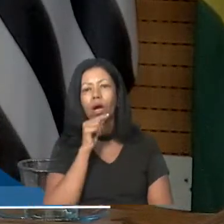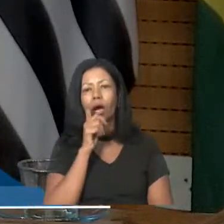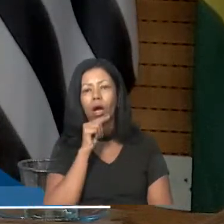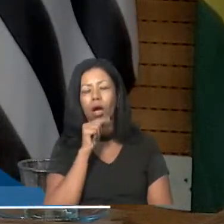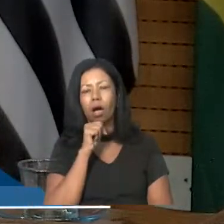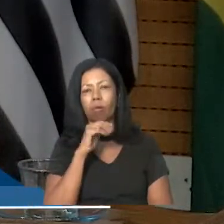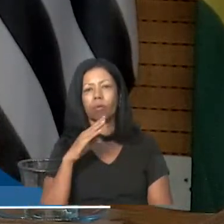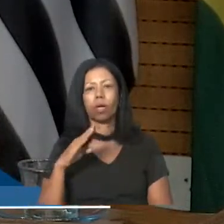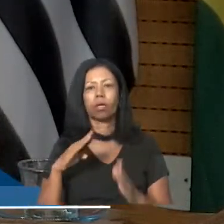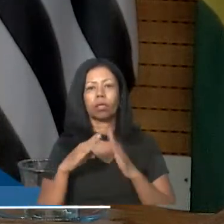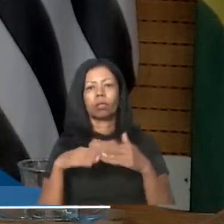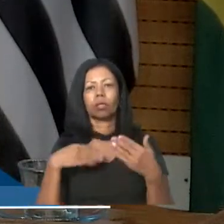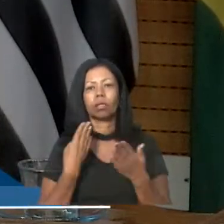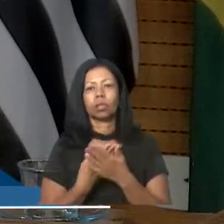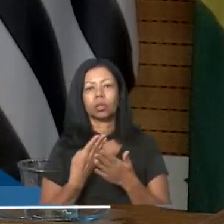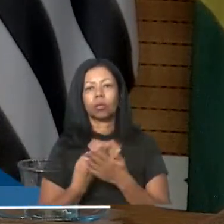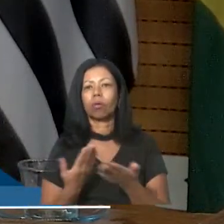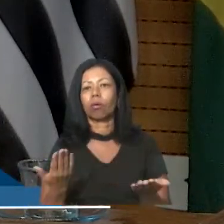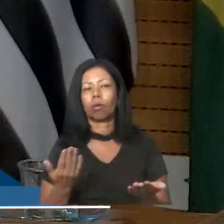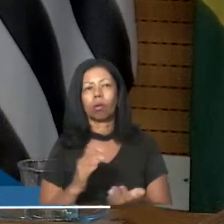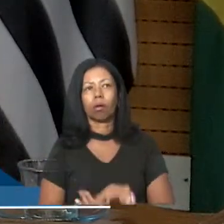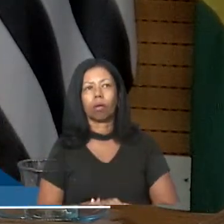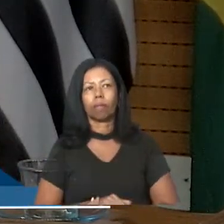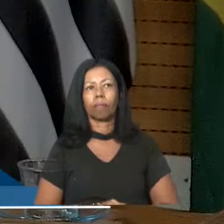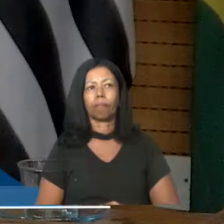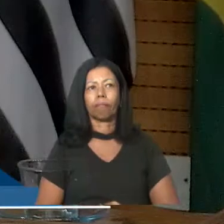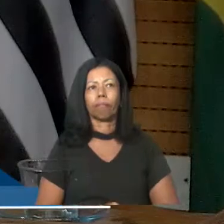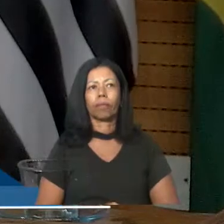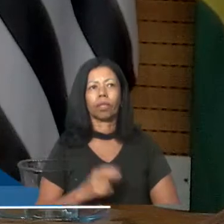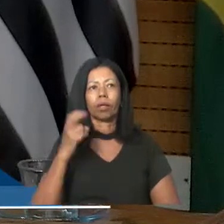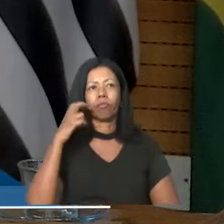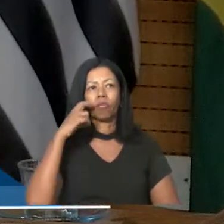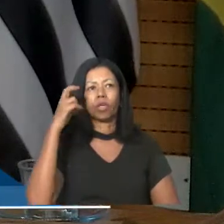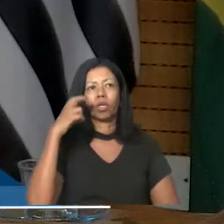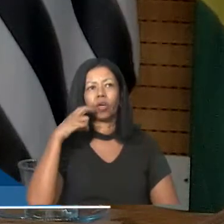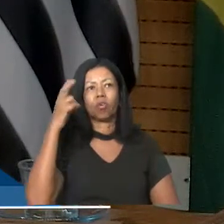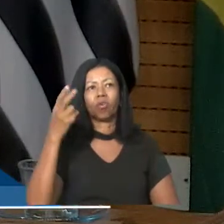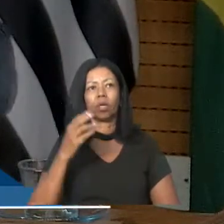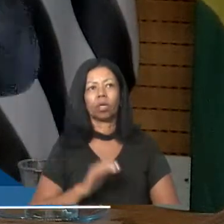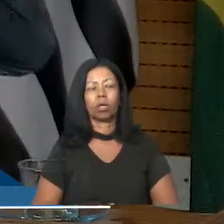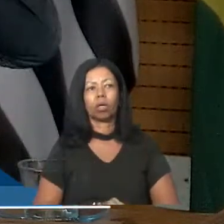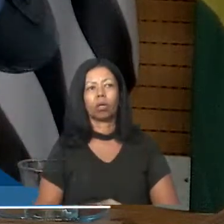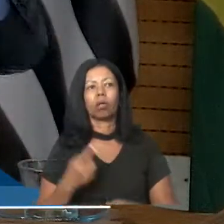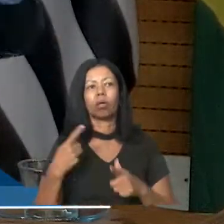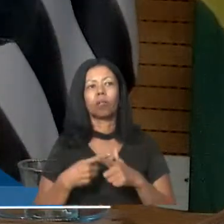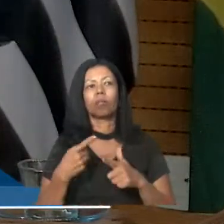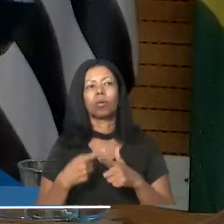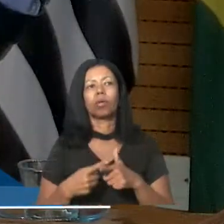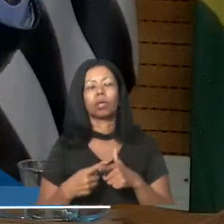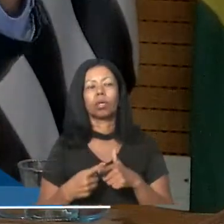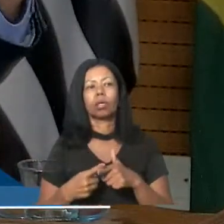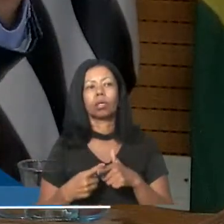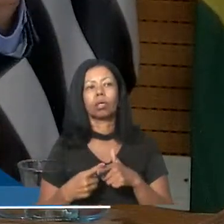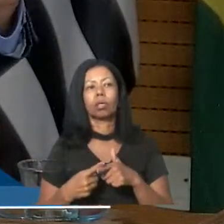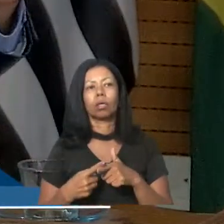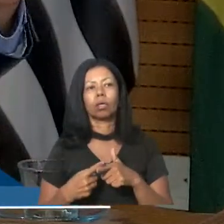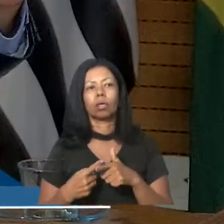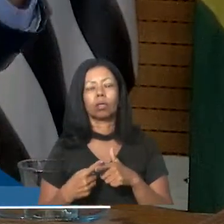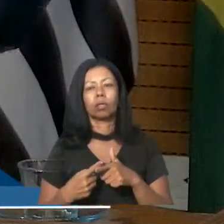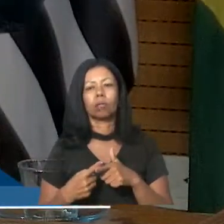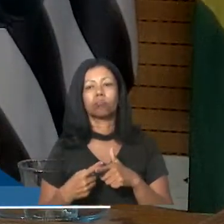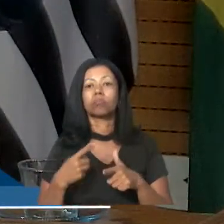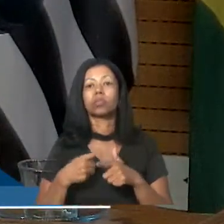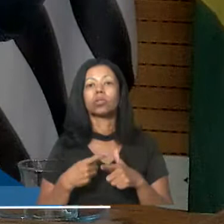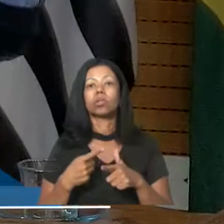não havia água no Colégio Lorena. Uma vergonha. Por que que roubaram? Posso continuar, senhor presidente?